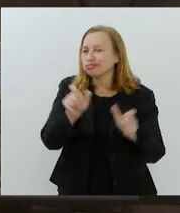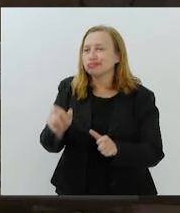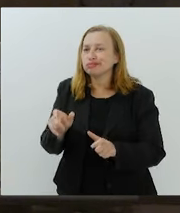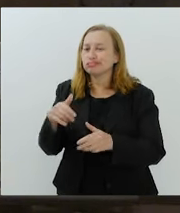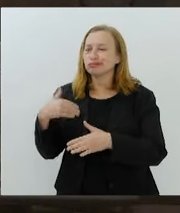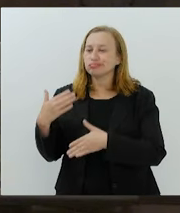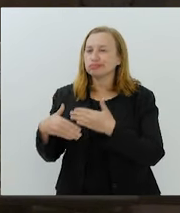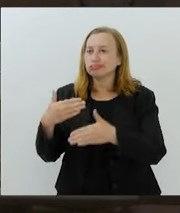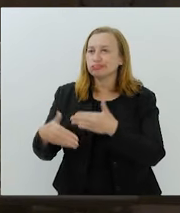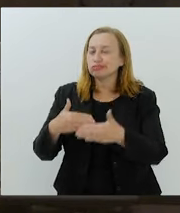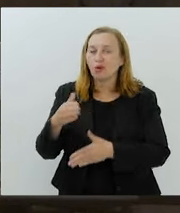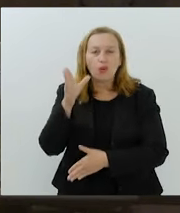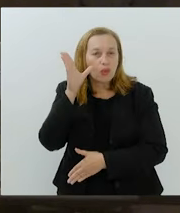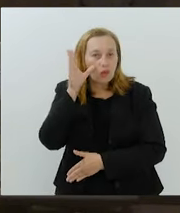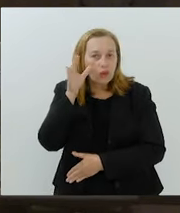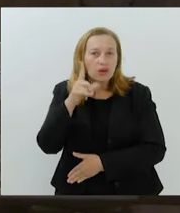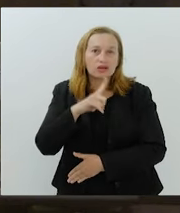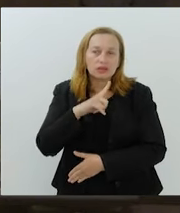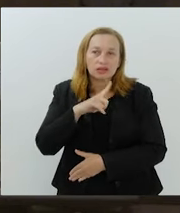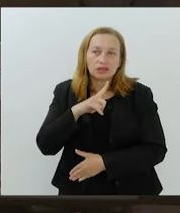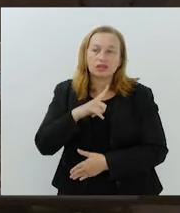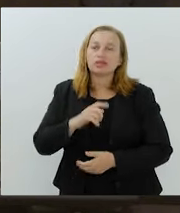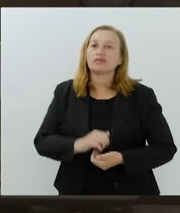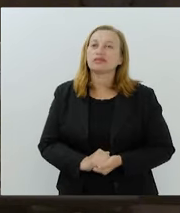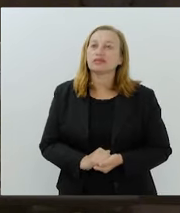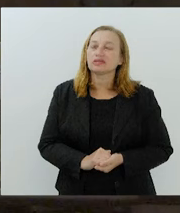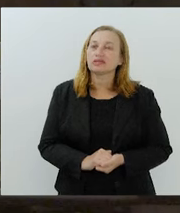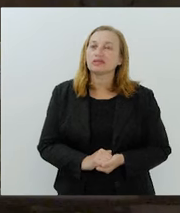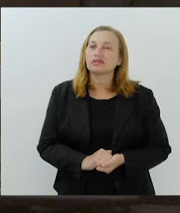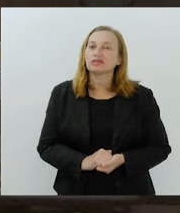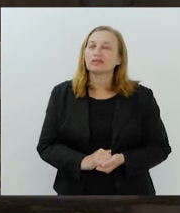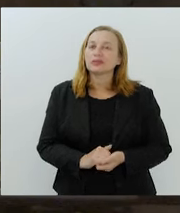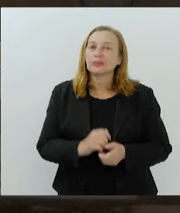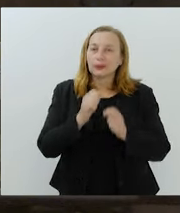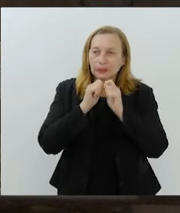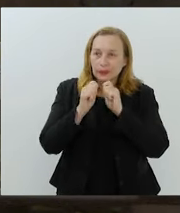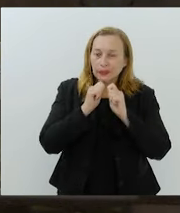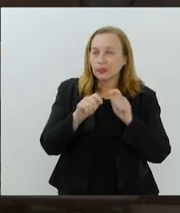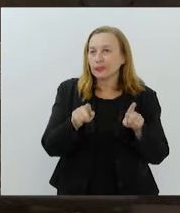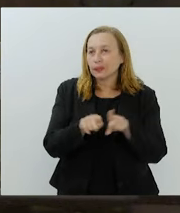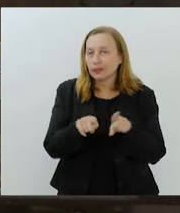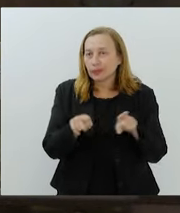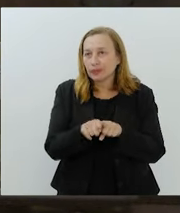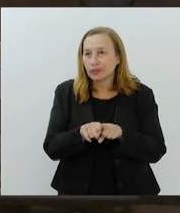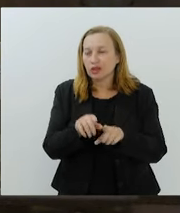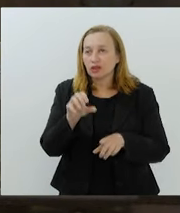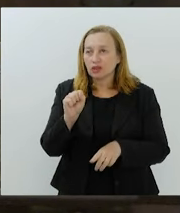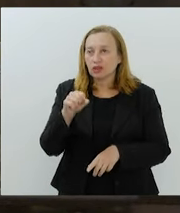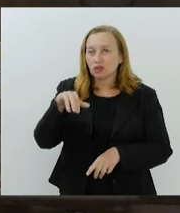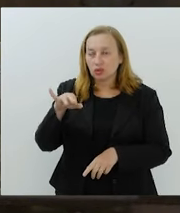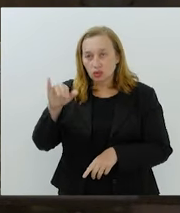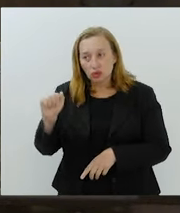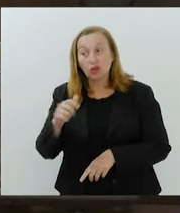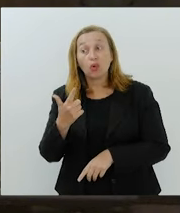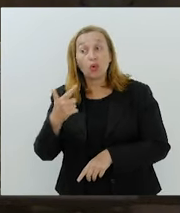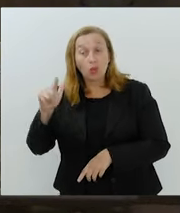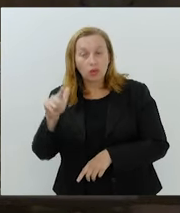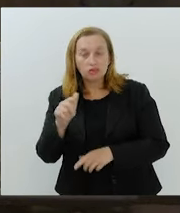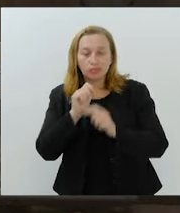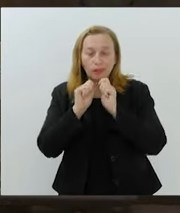se interessaram pelo meio ambiente com as tuas reportagens também, da Sônia Bride, outra repórter